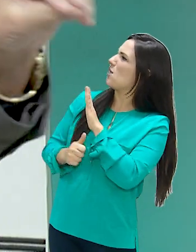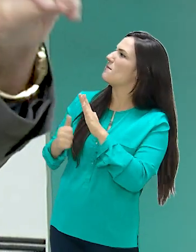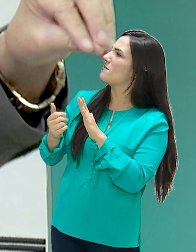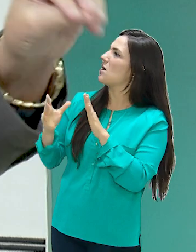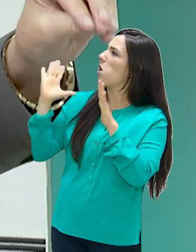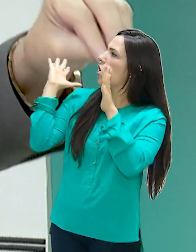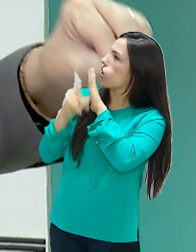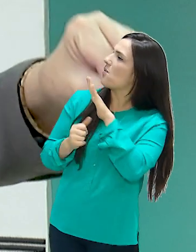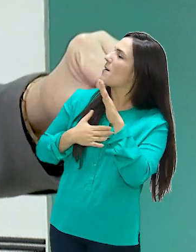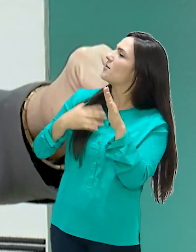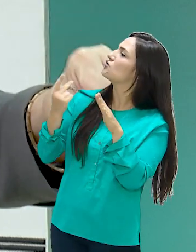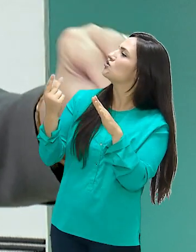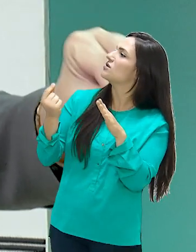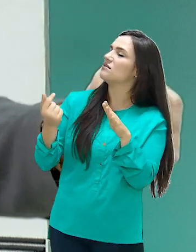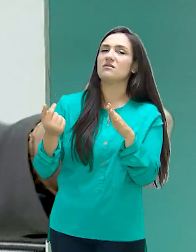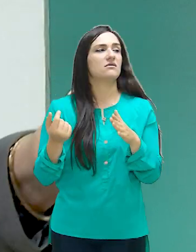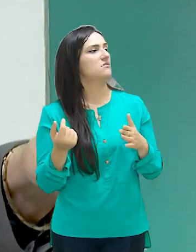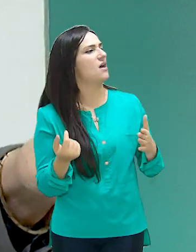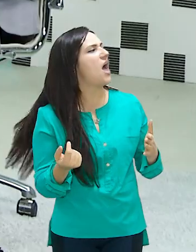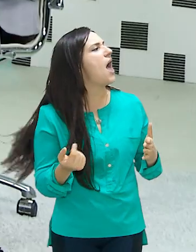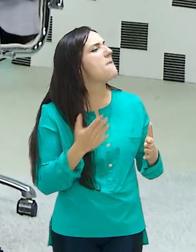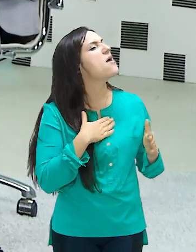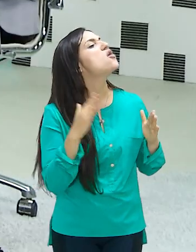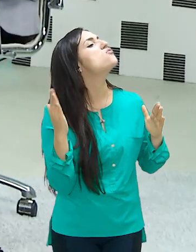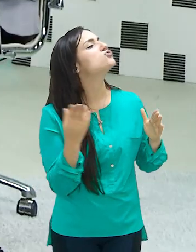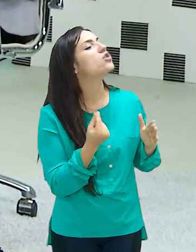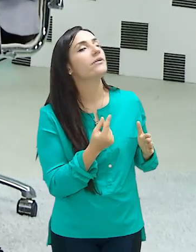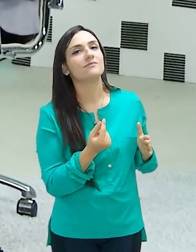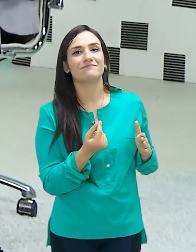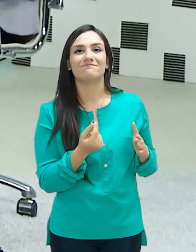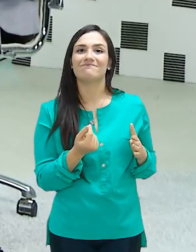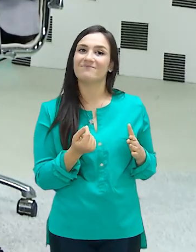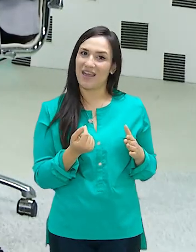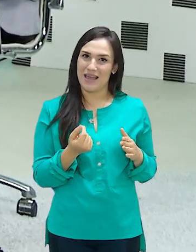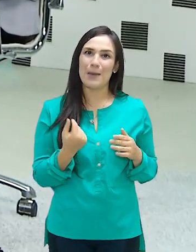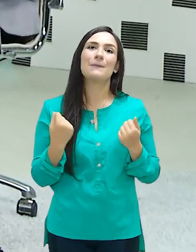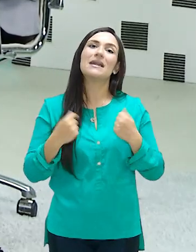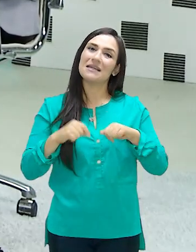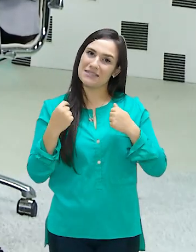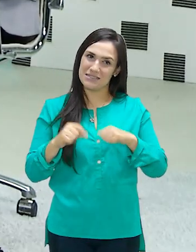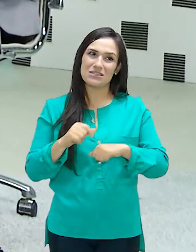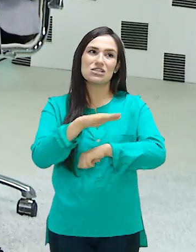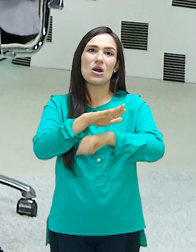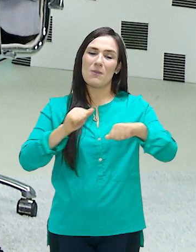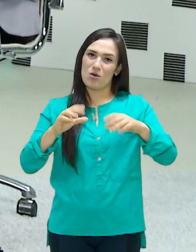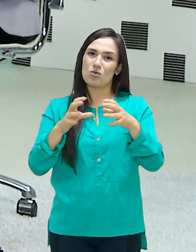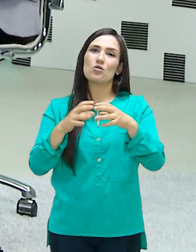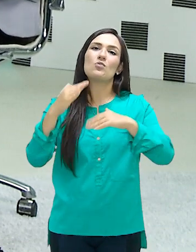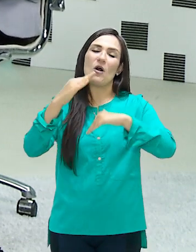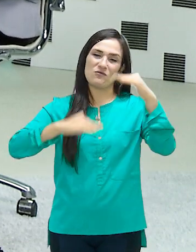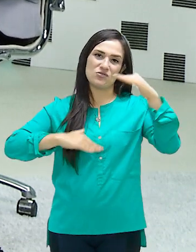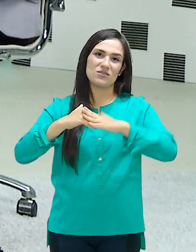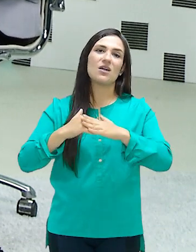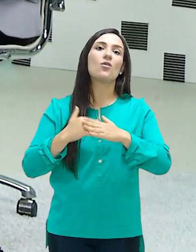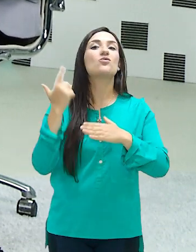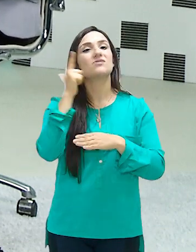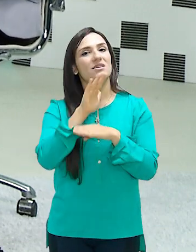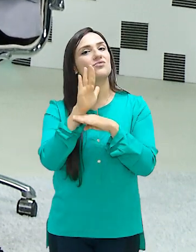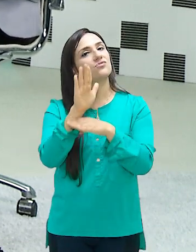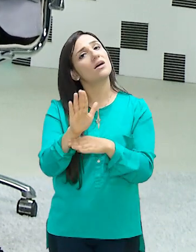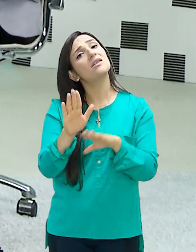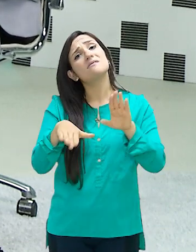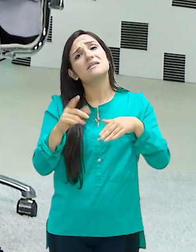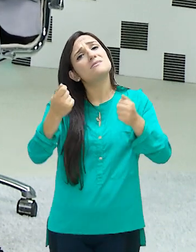que é o foco da crise, onde está a ferida, né? Isso. Por isso que tem que trazer essa equipe. Exatamente. Né? Mas acontece também de